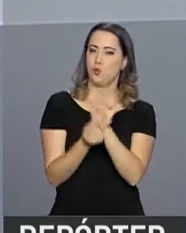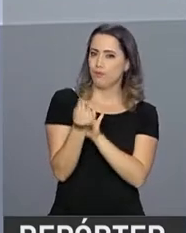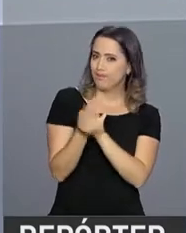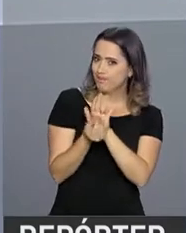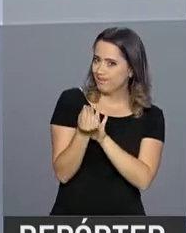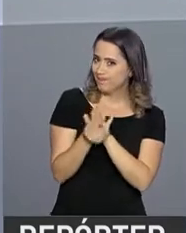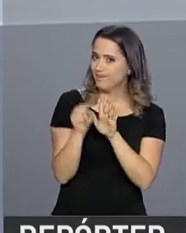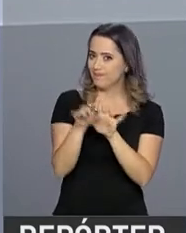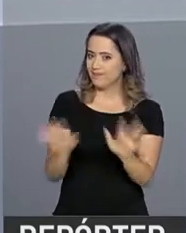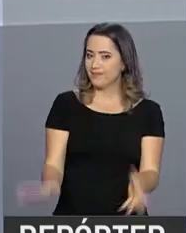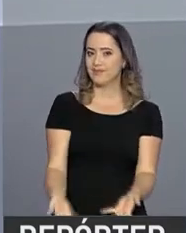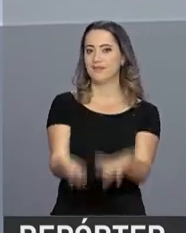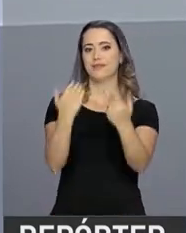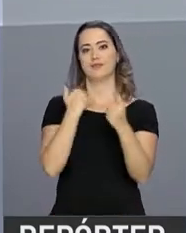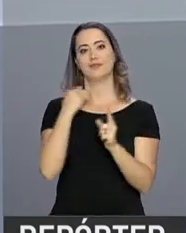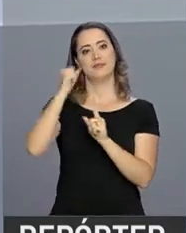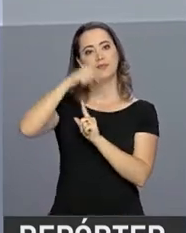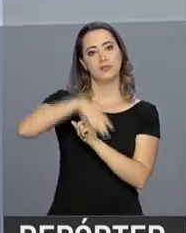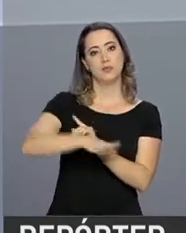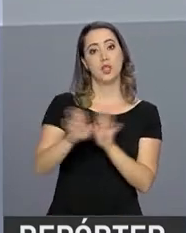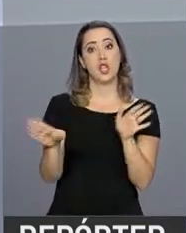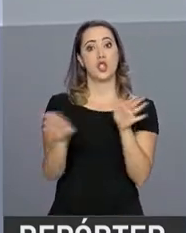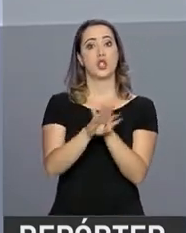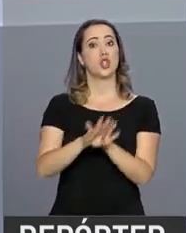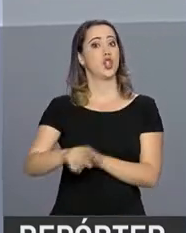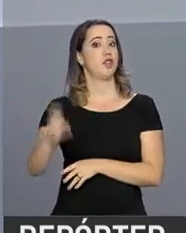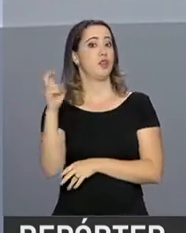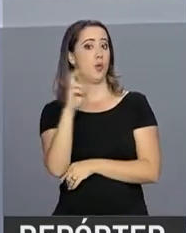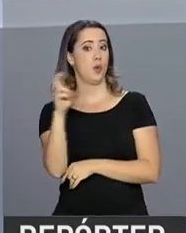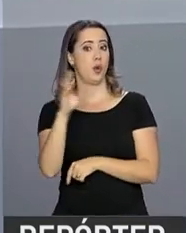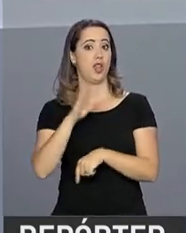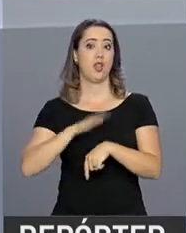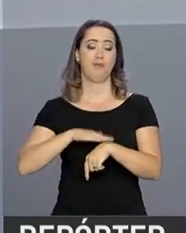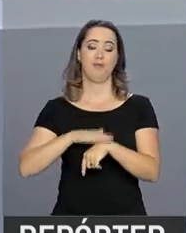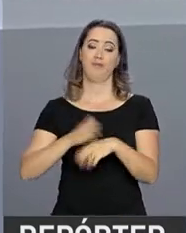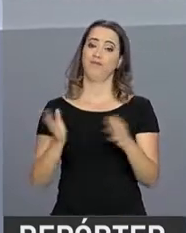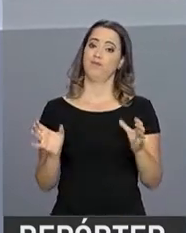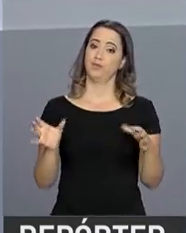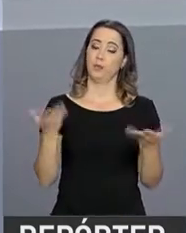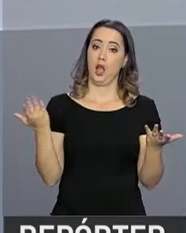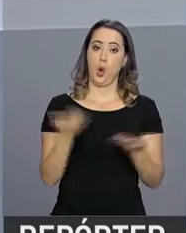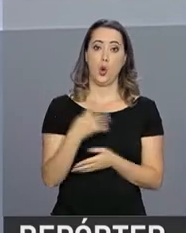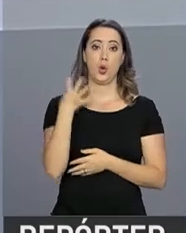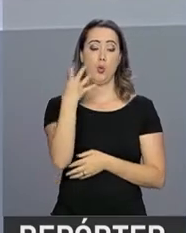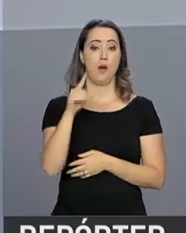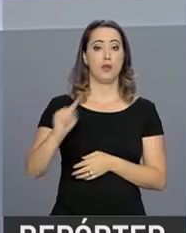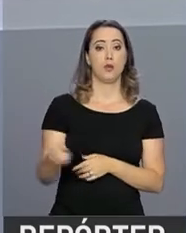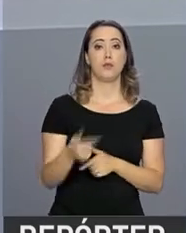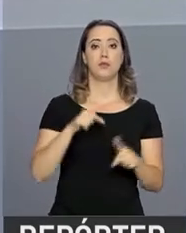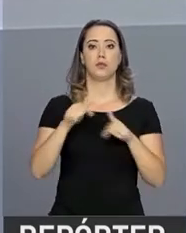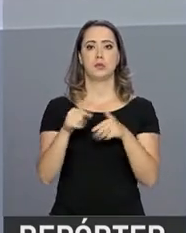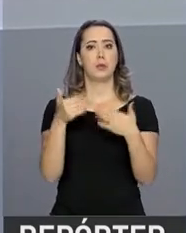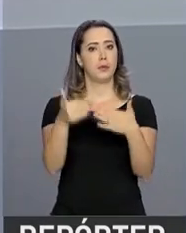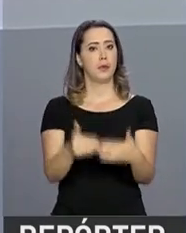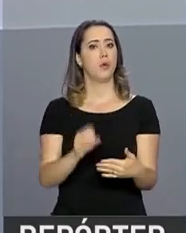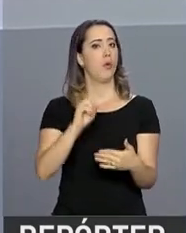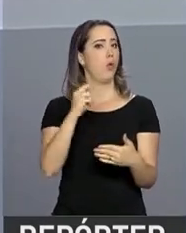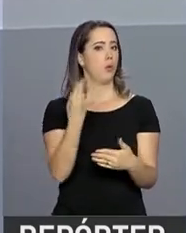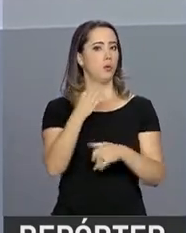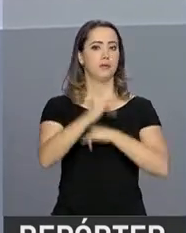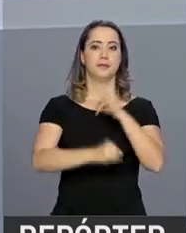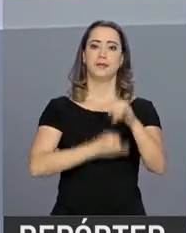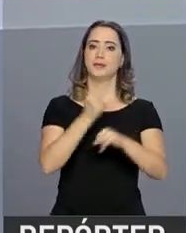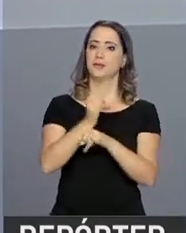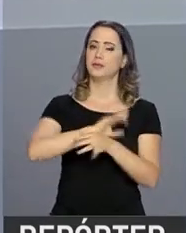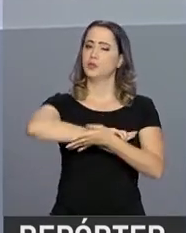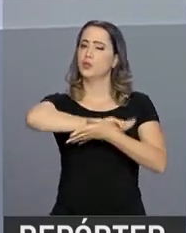Financeira, promovida pelo Banco Central, que chega à quinta edição. São mais de 4 mil ações presenciais e online,